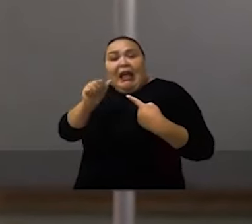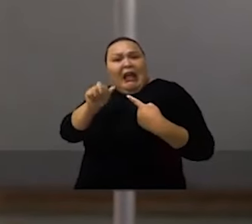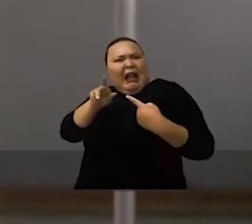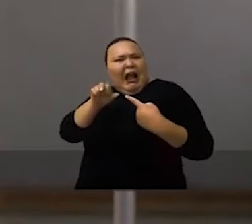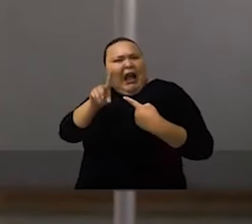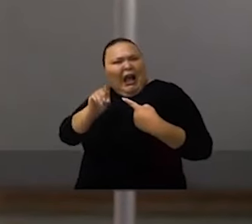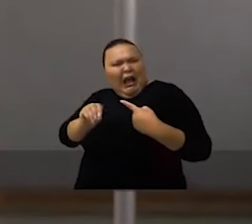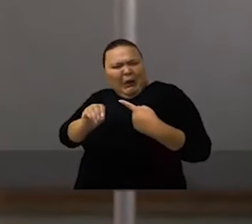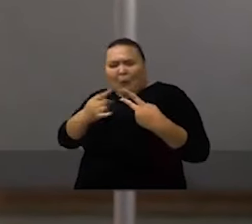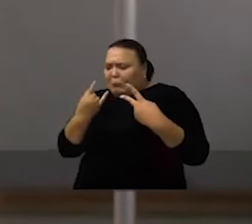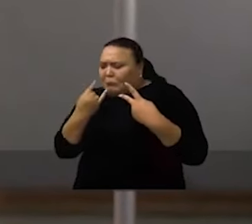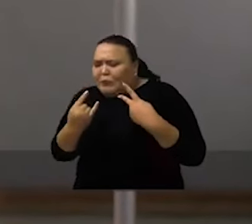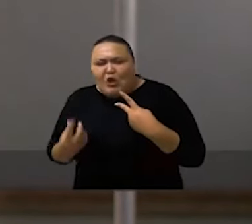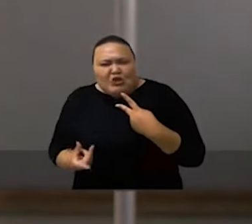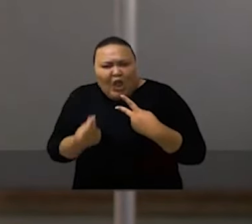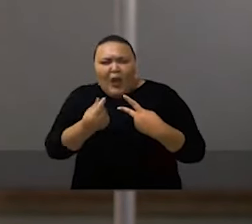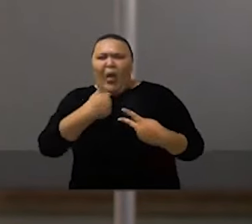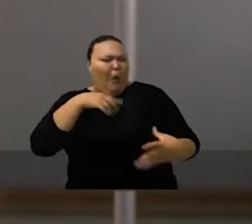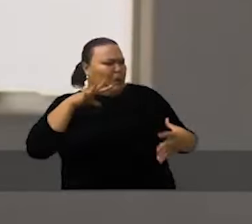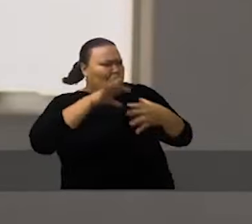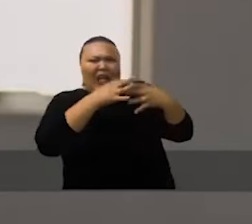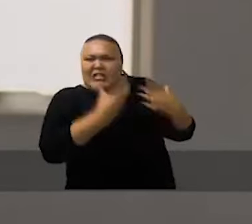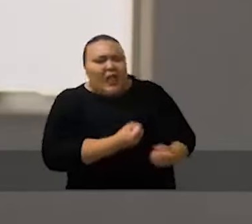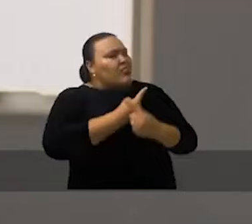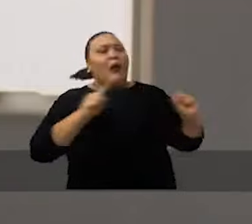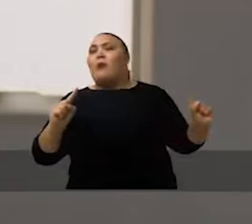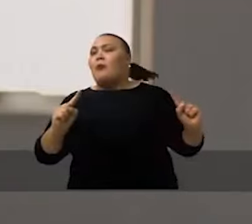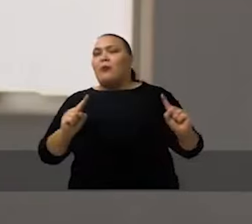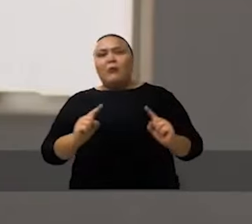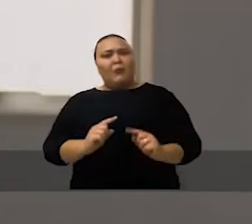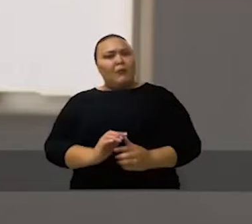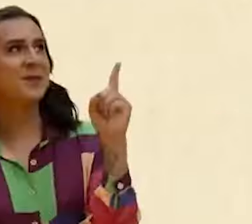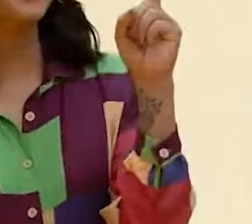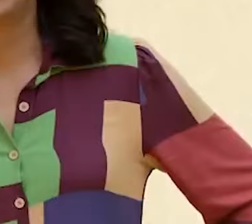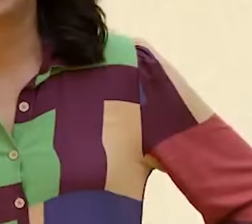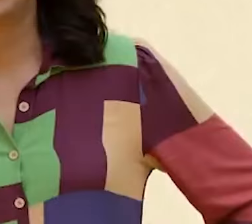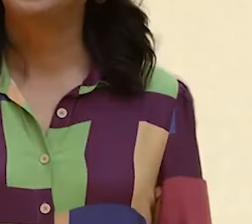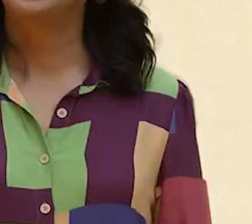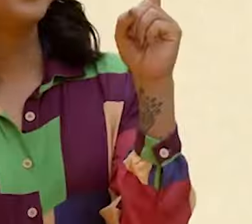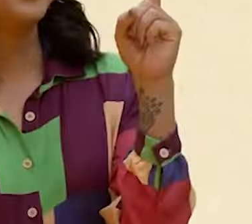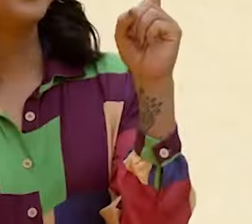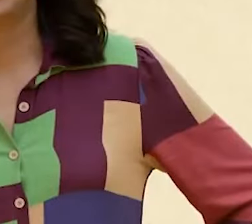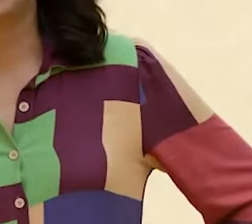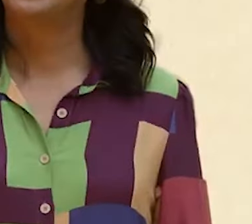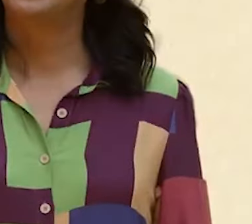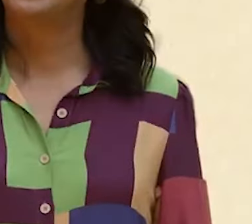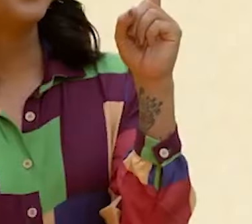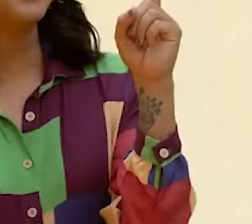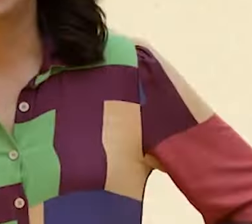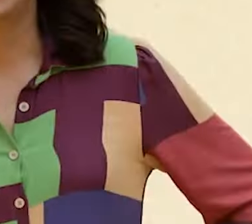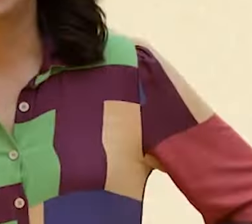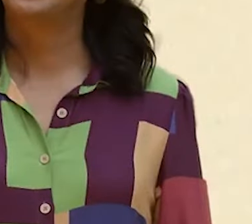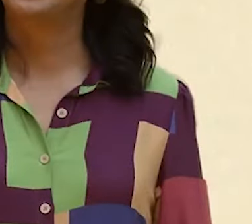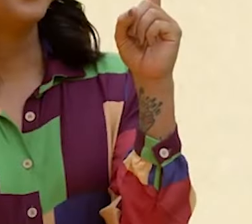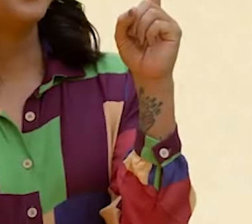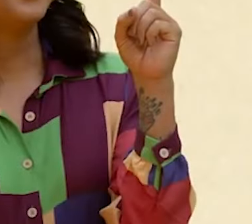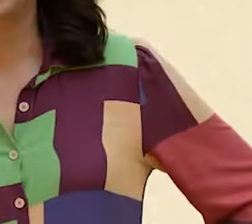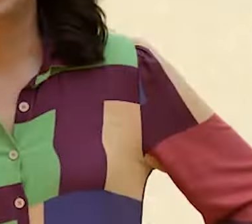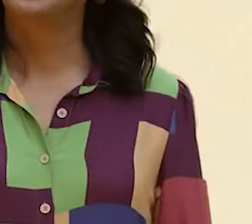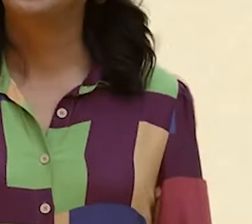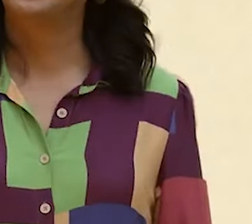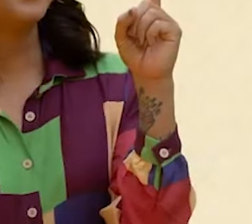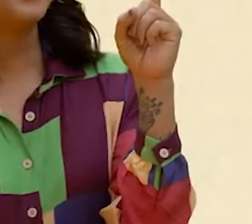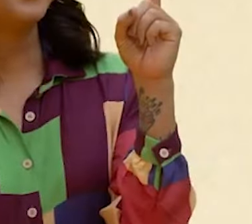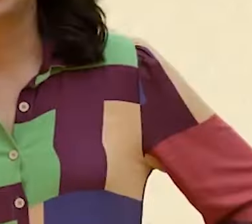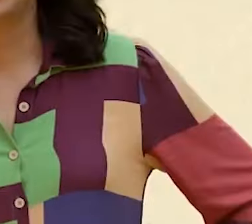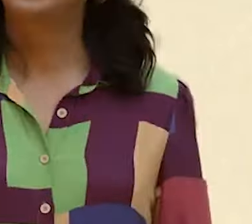que só querem saber de cargo e dinheiro. Comigo, não. Siga a Duda nas redes sociais. Vote